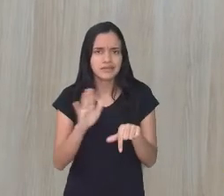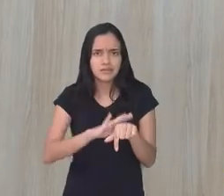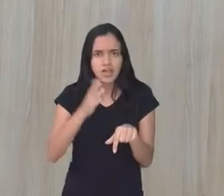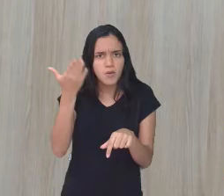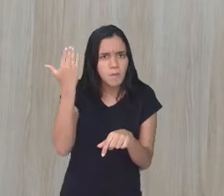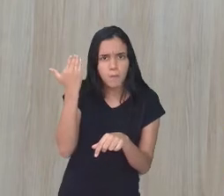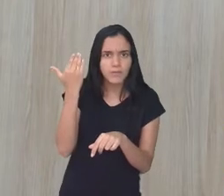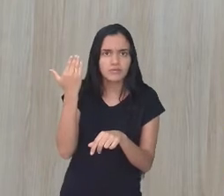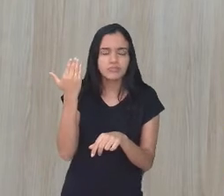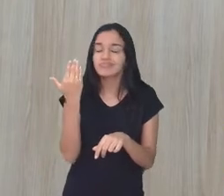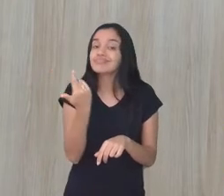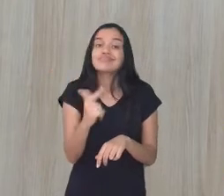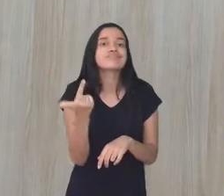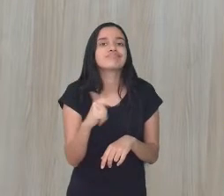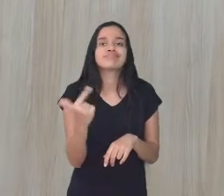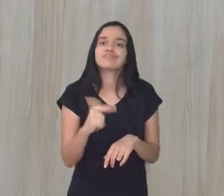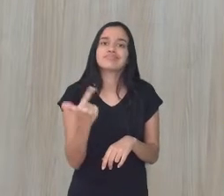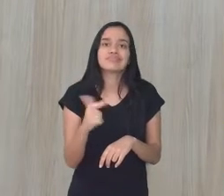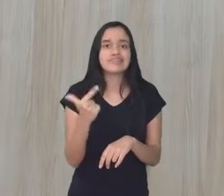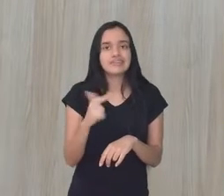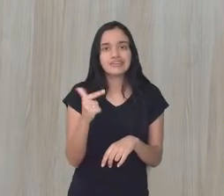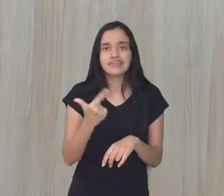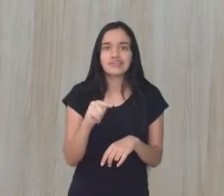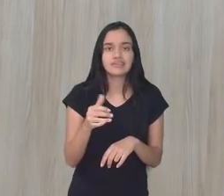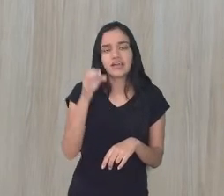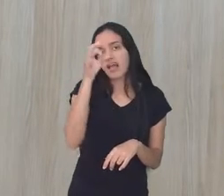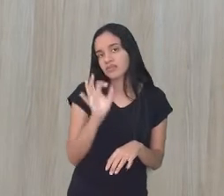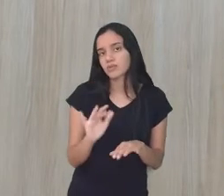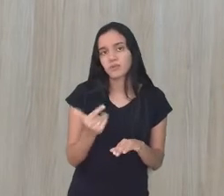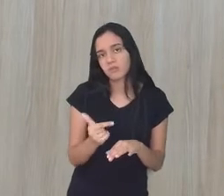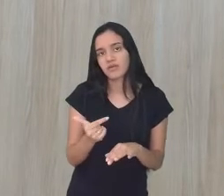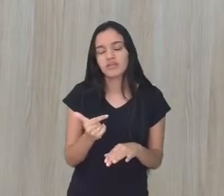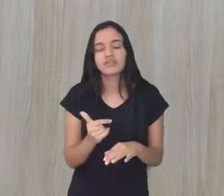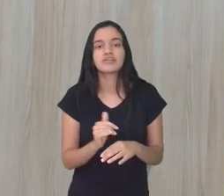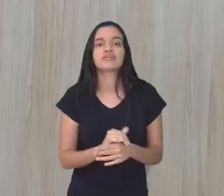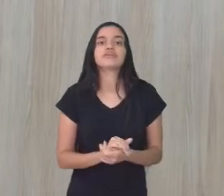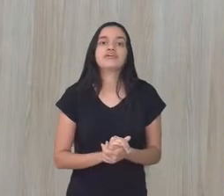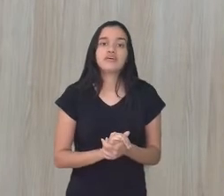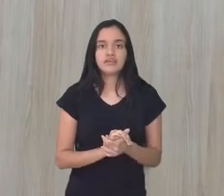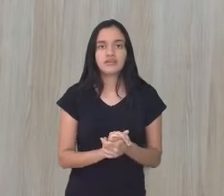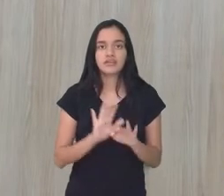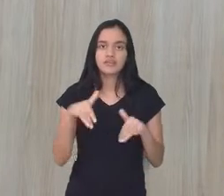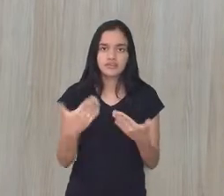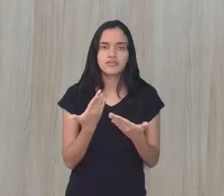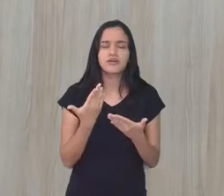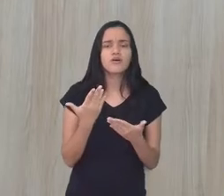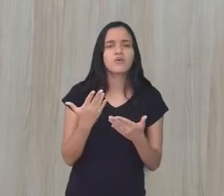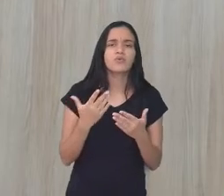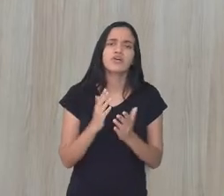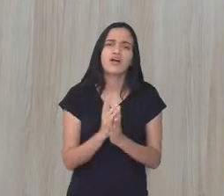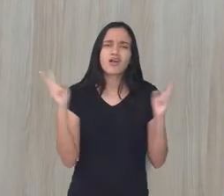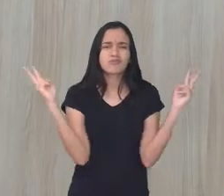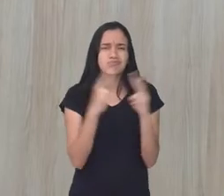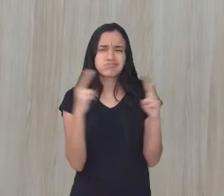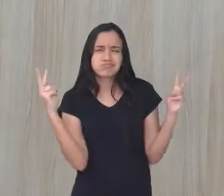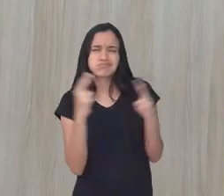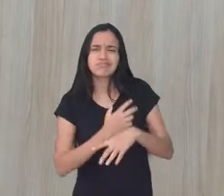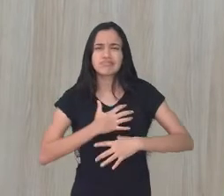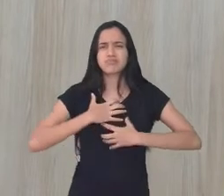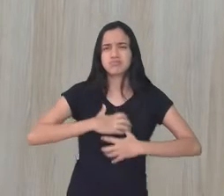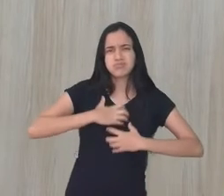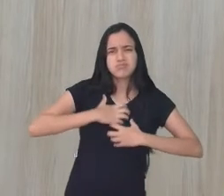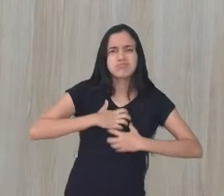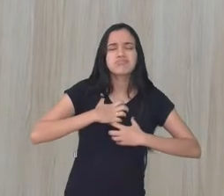momento não tinha isso, né? Era ainda muito incerto, trazia muitas incertezas. E com essas revoltas, essa insatisfação